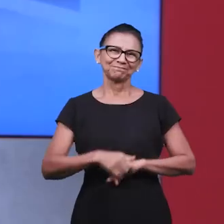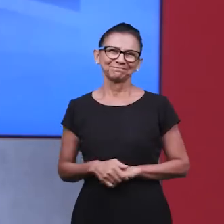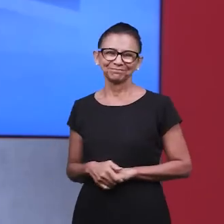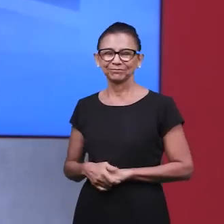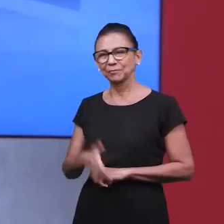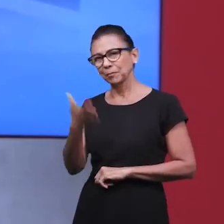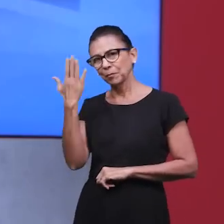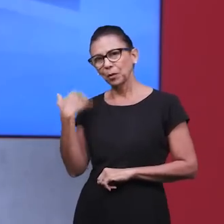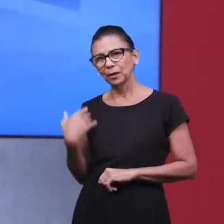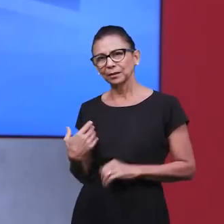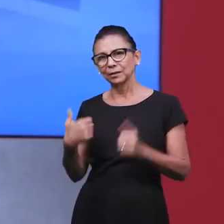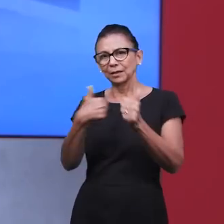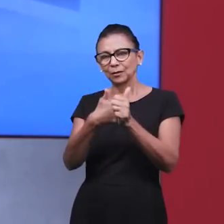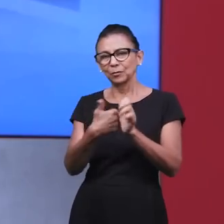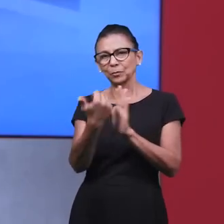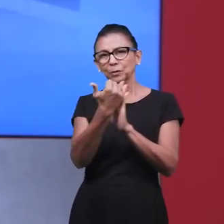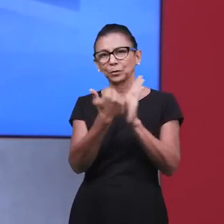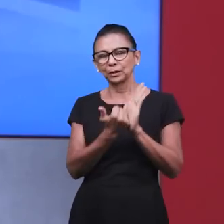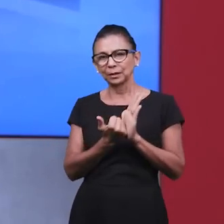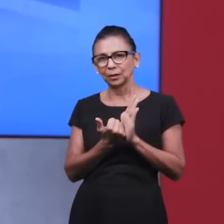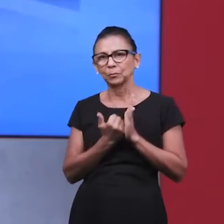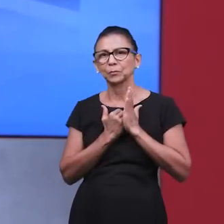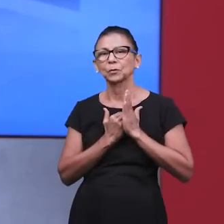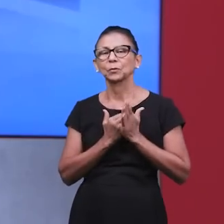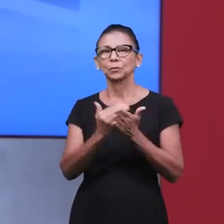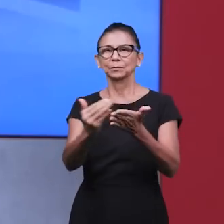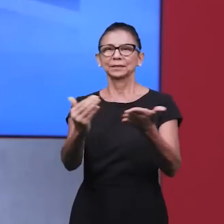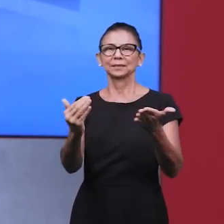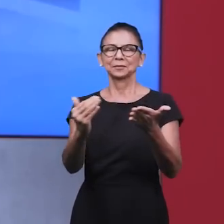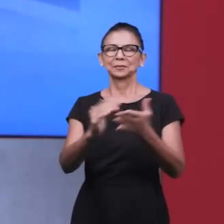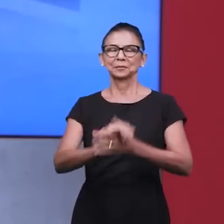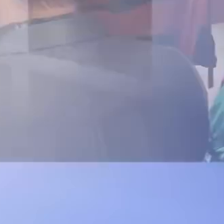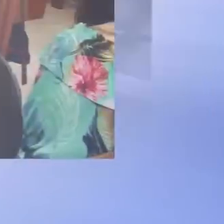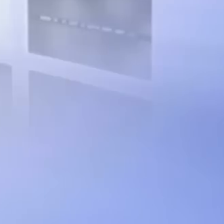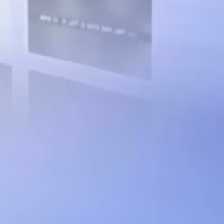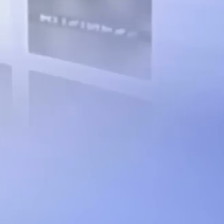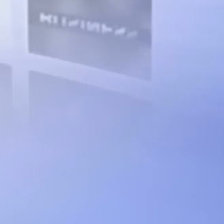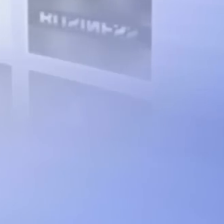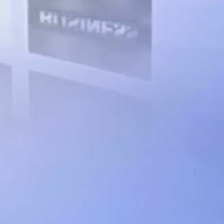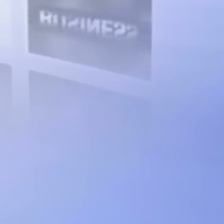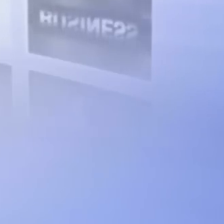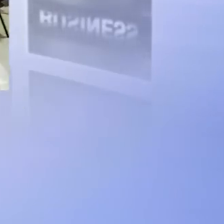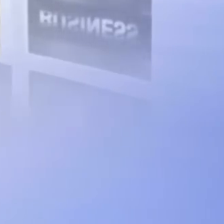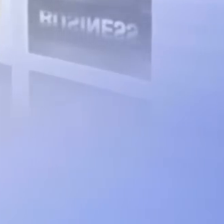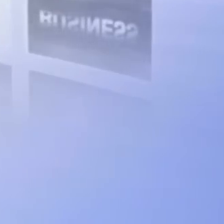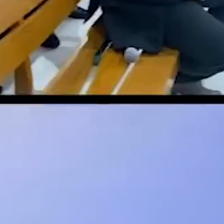exterior. Fique com a gente! A partir de agora, o Manaí News está entrando no ar!